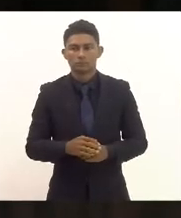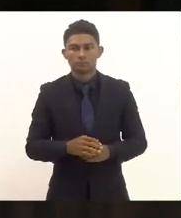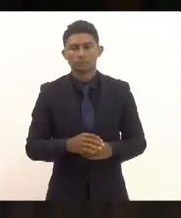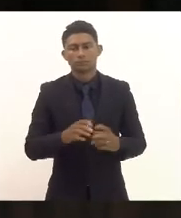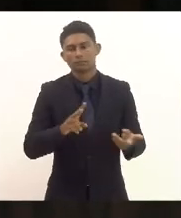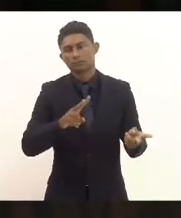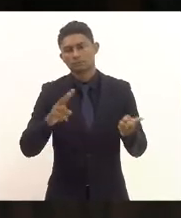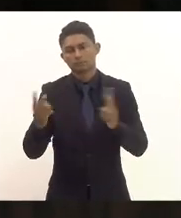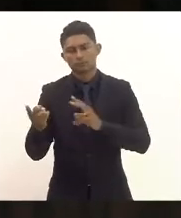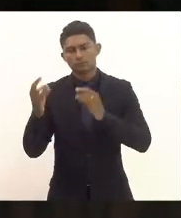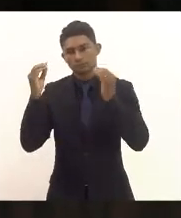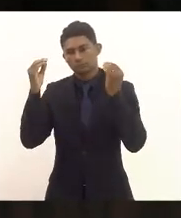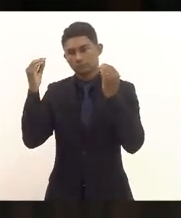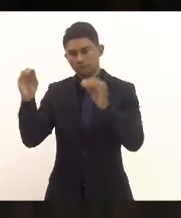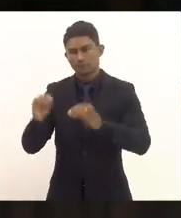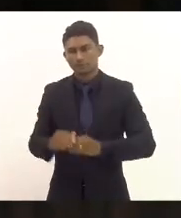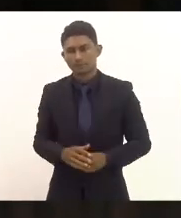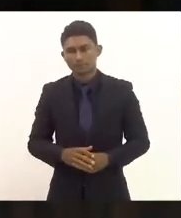a promulgação